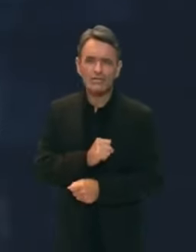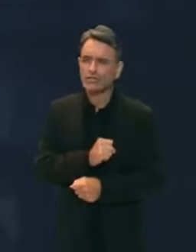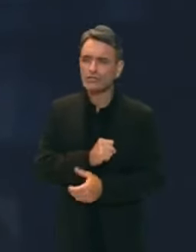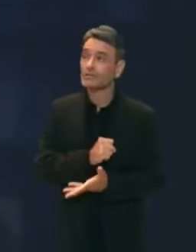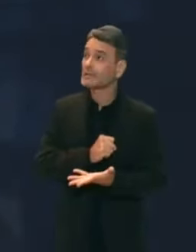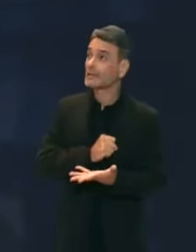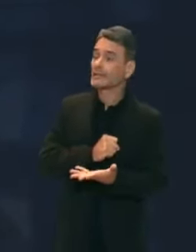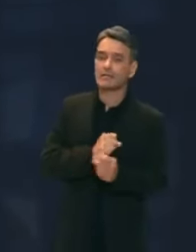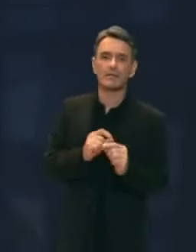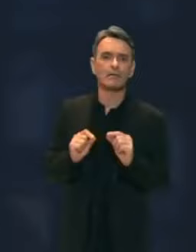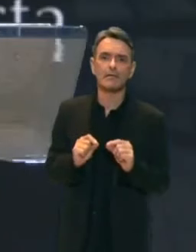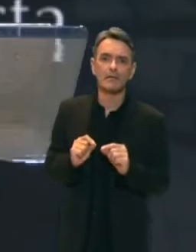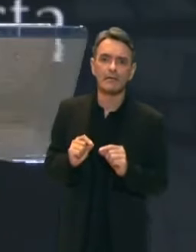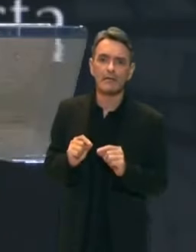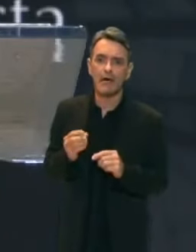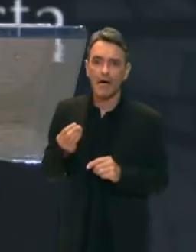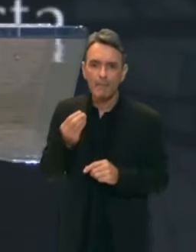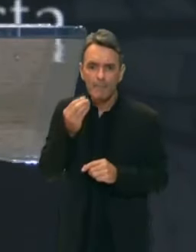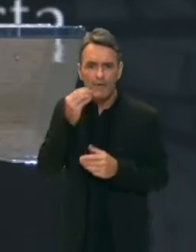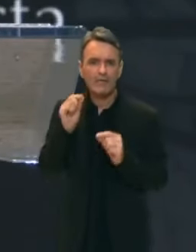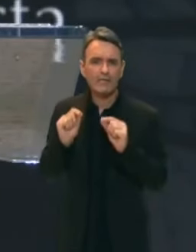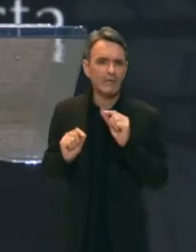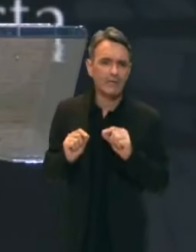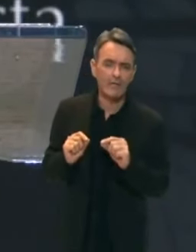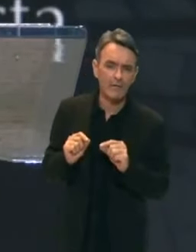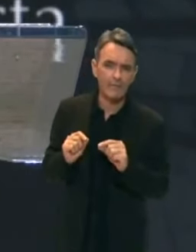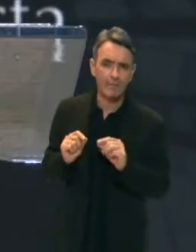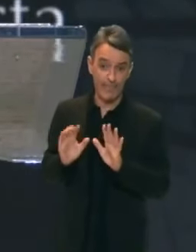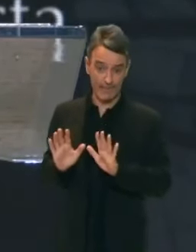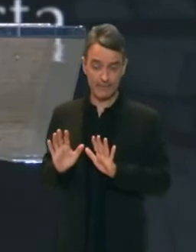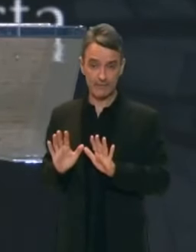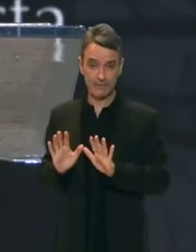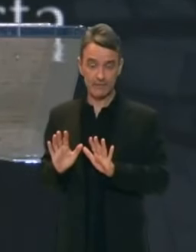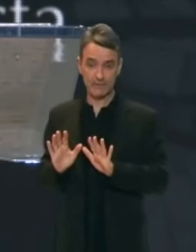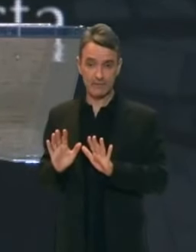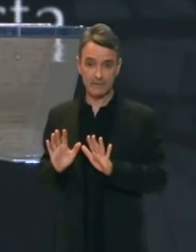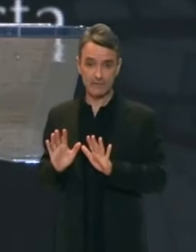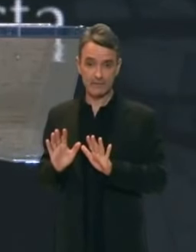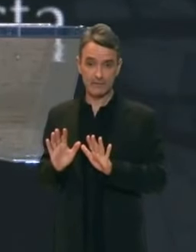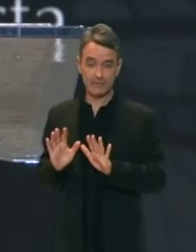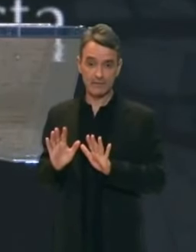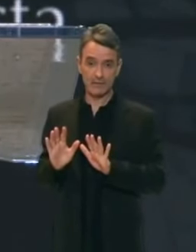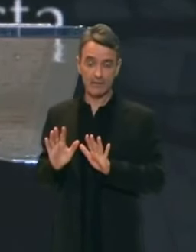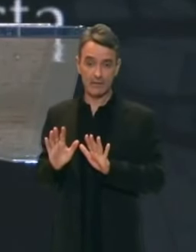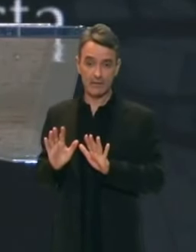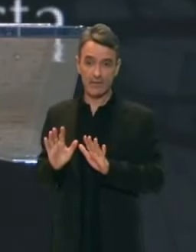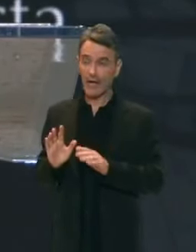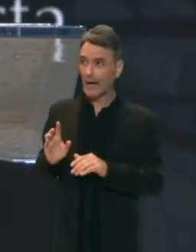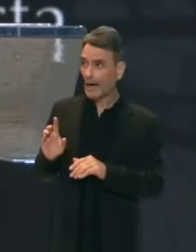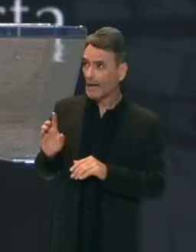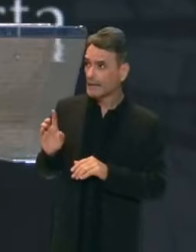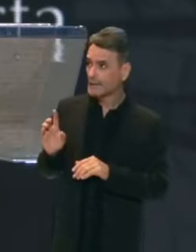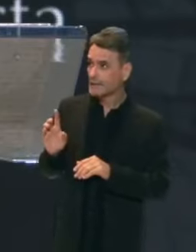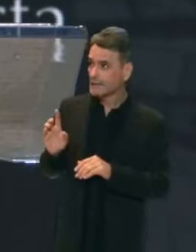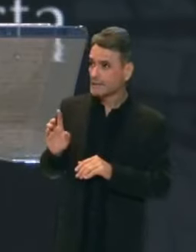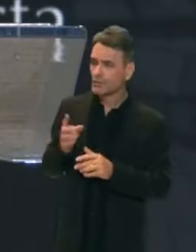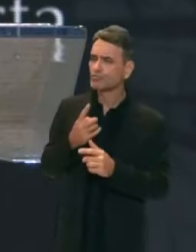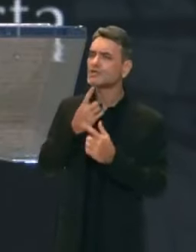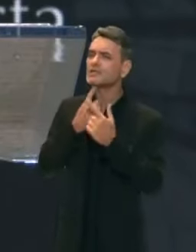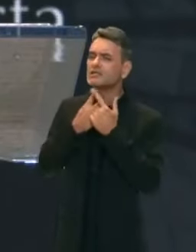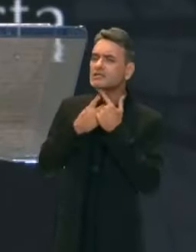nossa juventude, sim, é, mas é também deixar de lado todo o